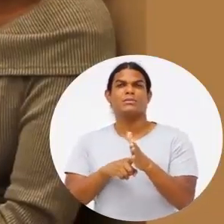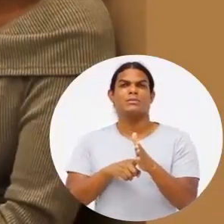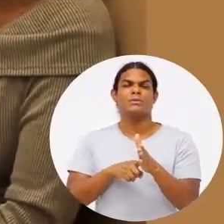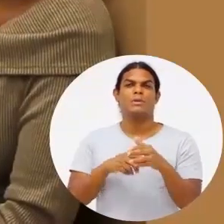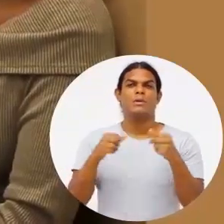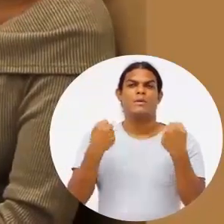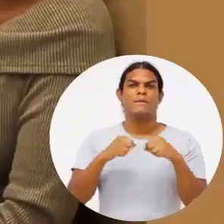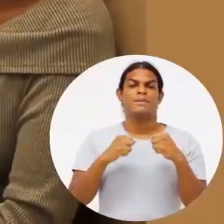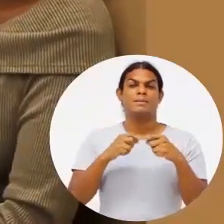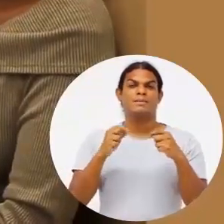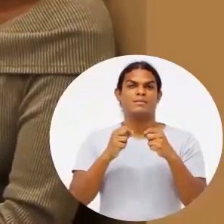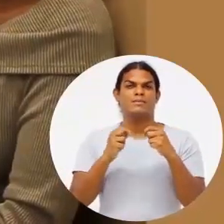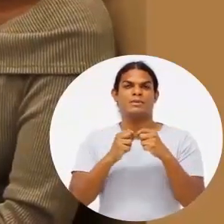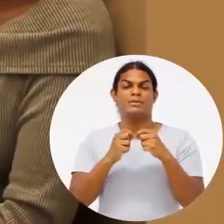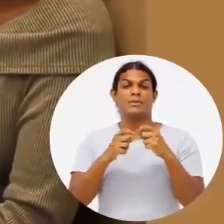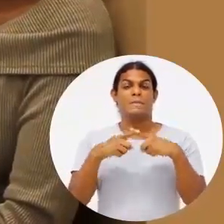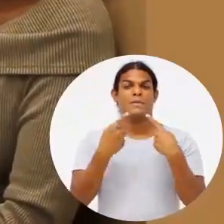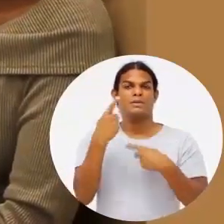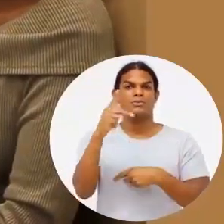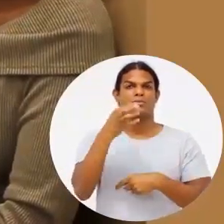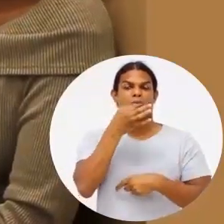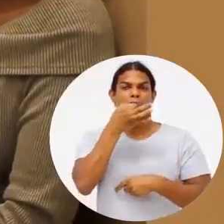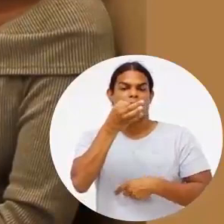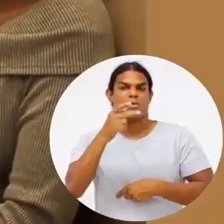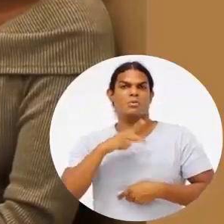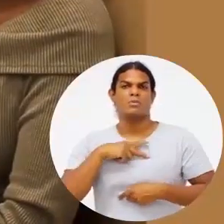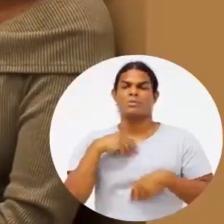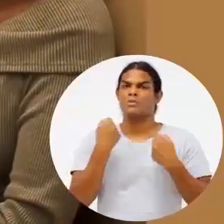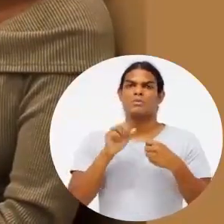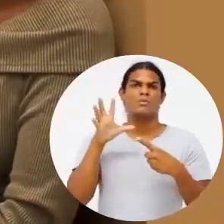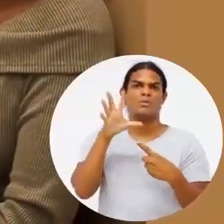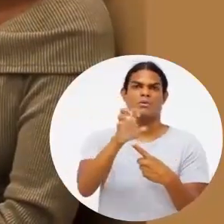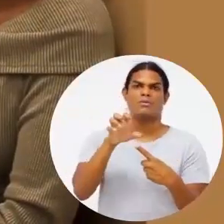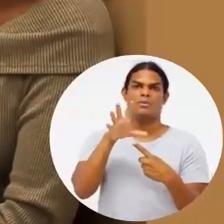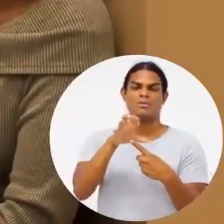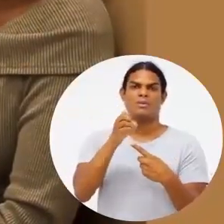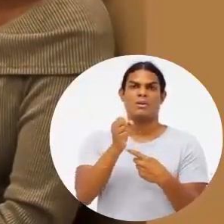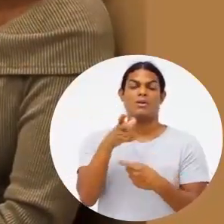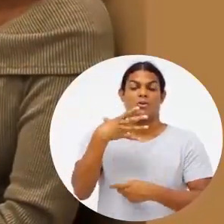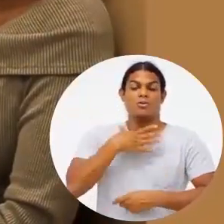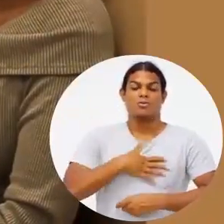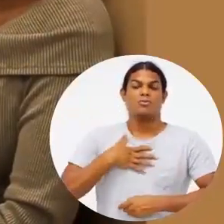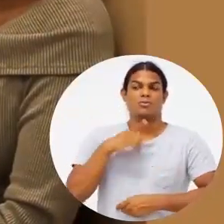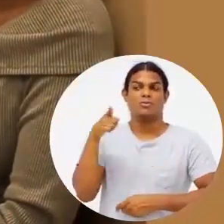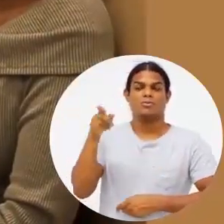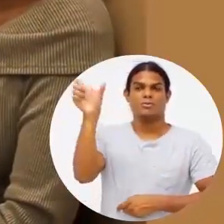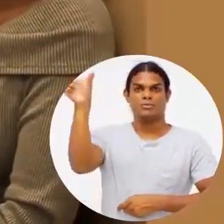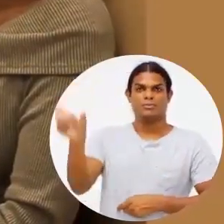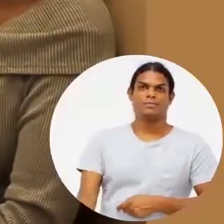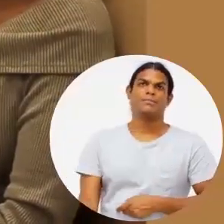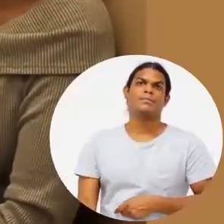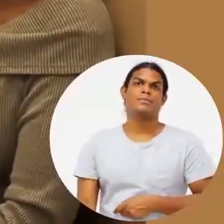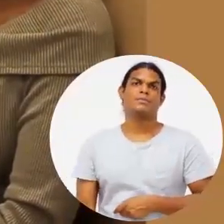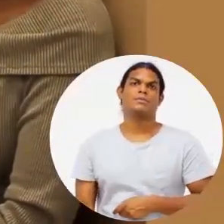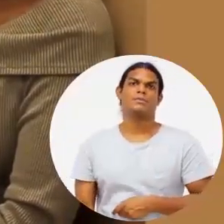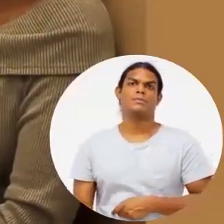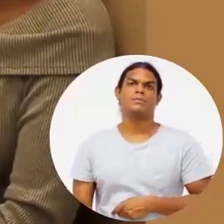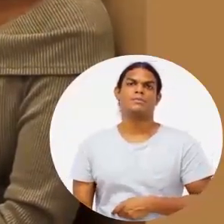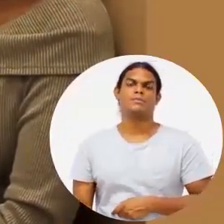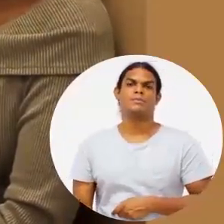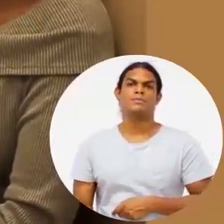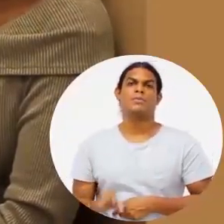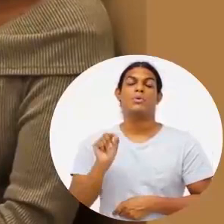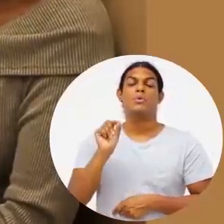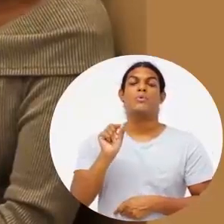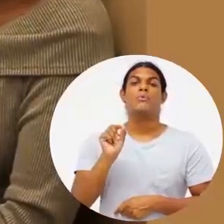não influencie o que o usuário vai dizer, e a gente faz com que as pessoas expressem o que é que ela mais desejaria no ambiente,